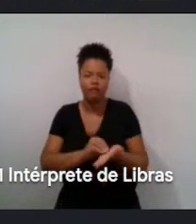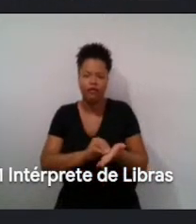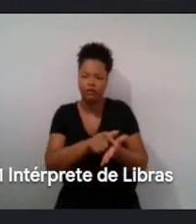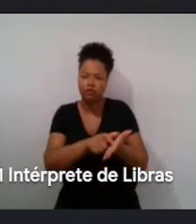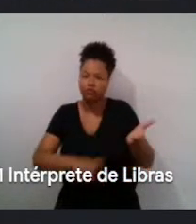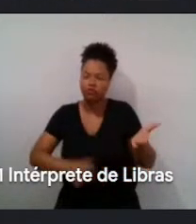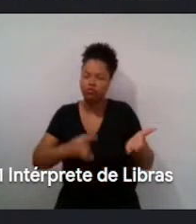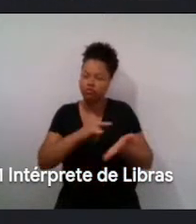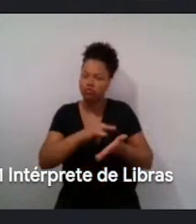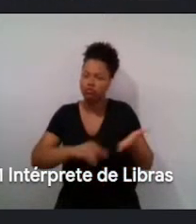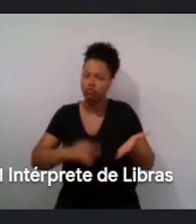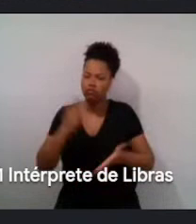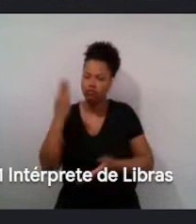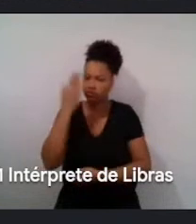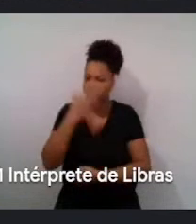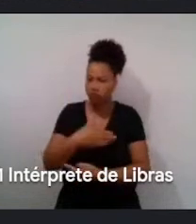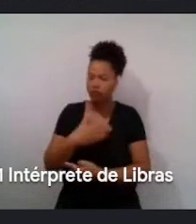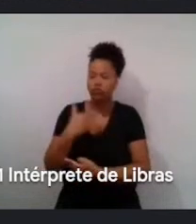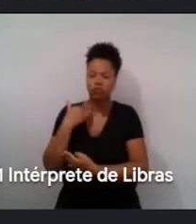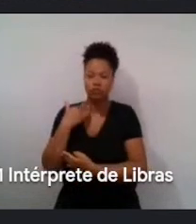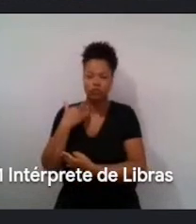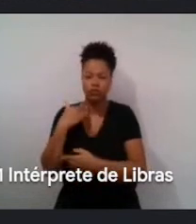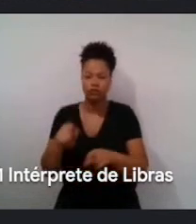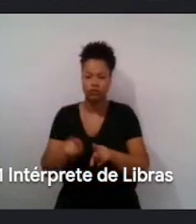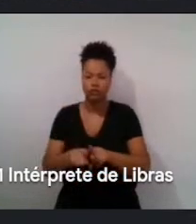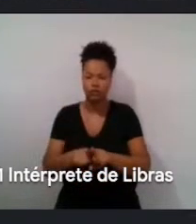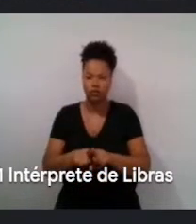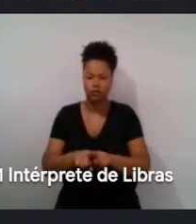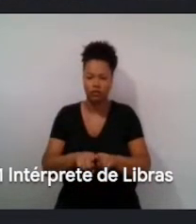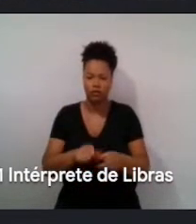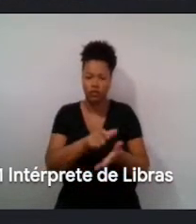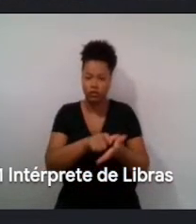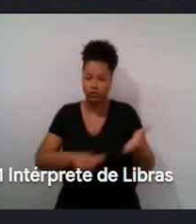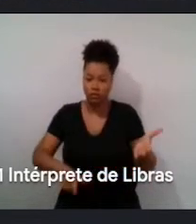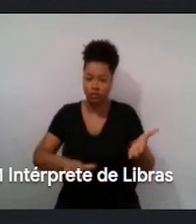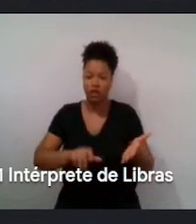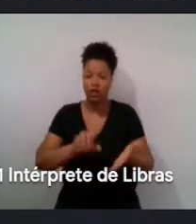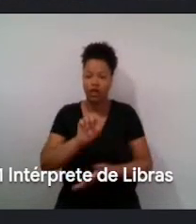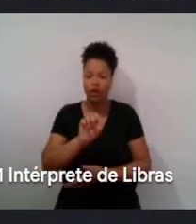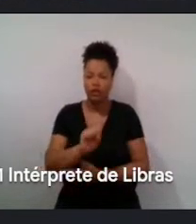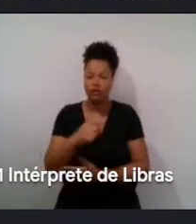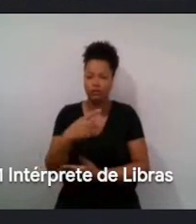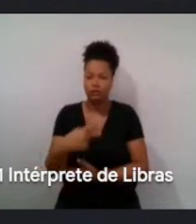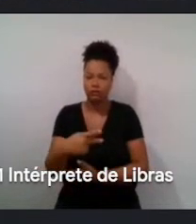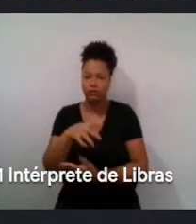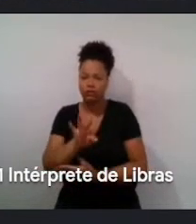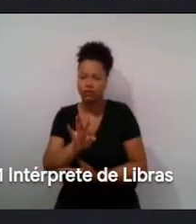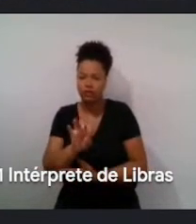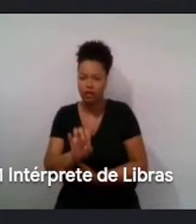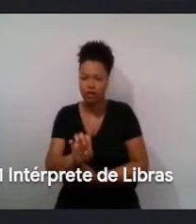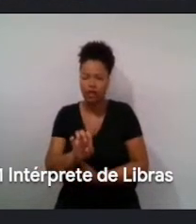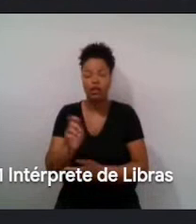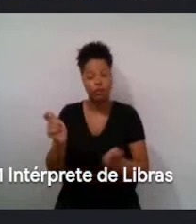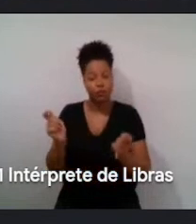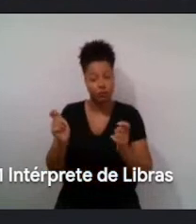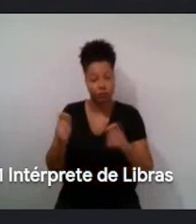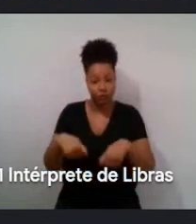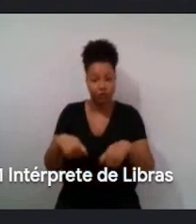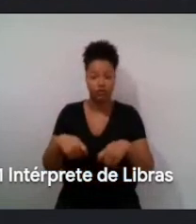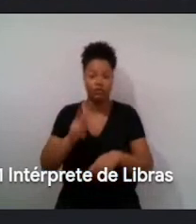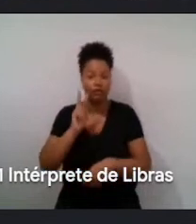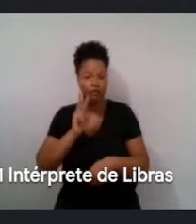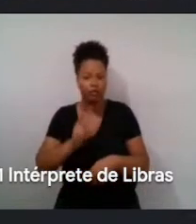extratos eletrônicos disponíveis do SPCE permitem a fiscalização da movimentação financeira do